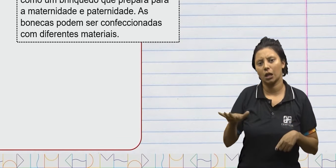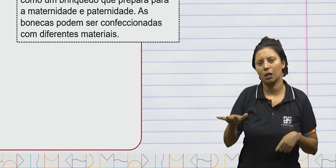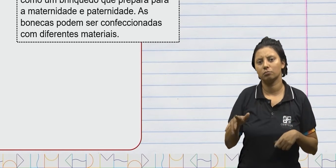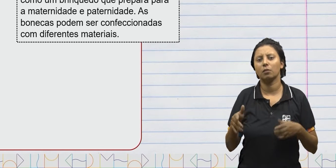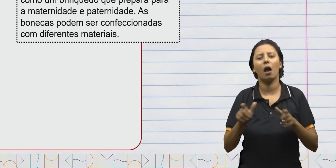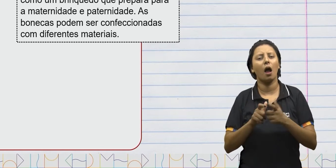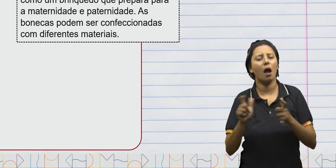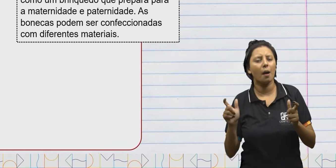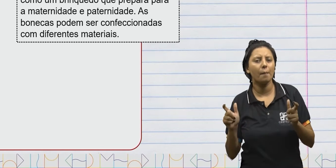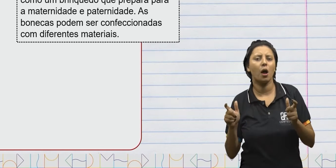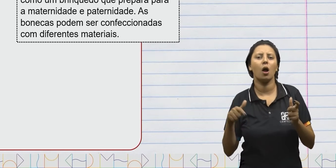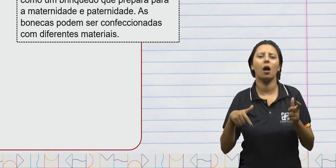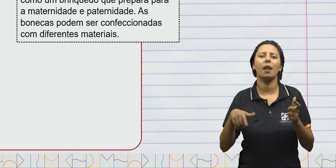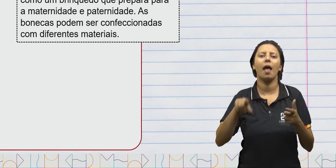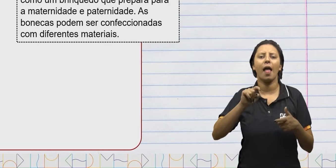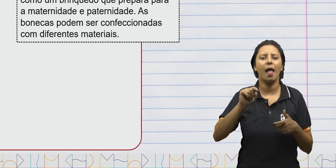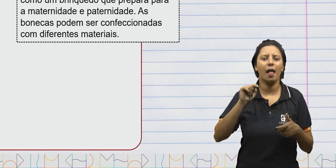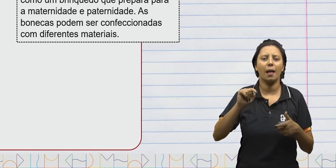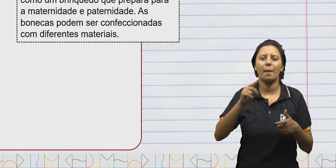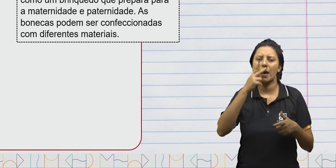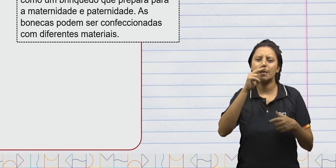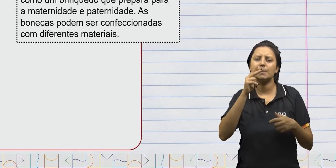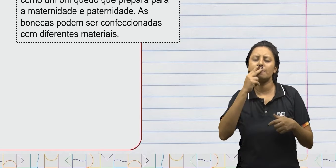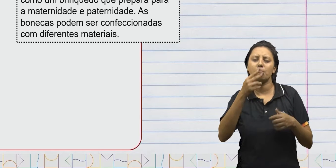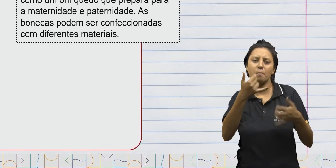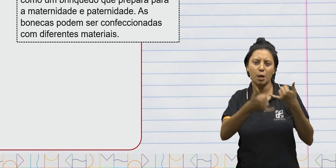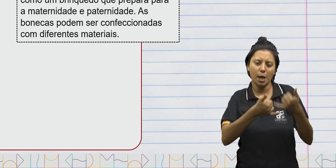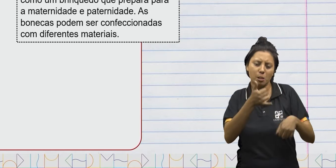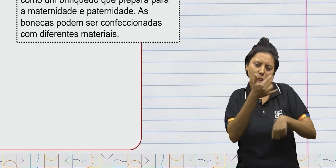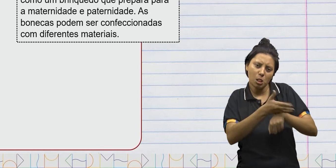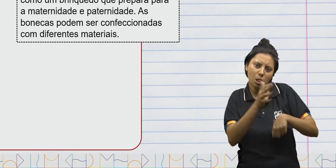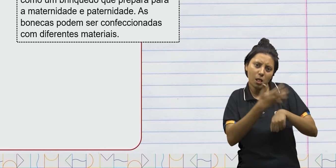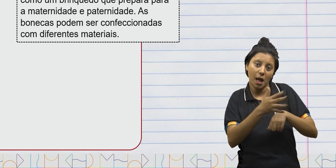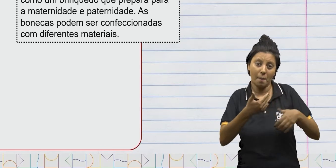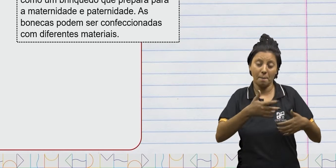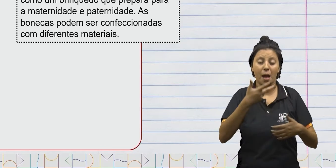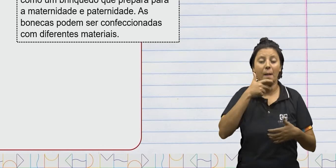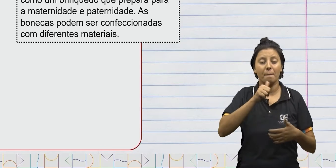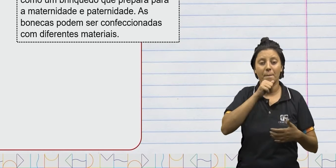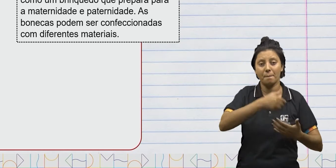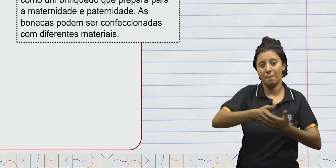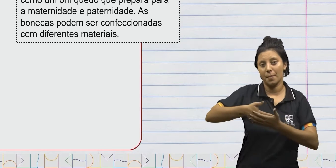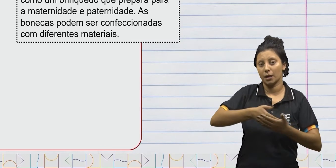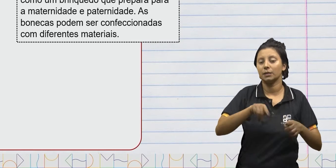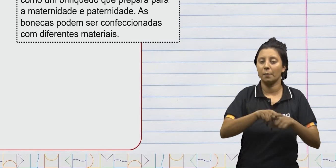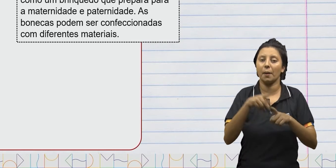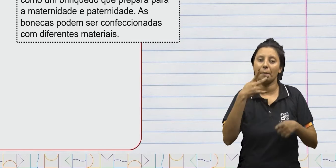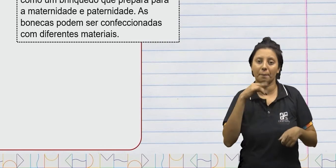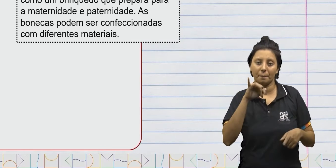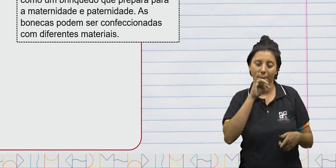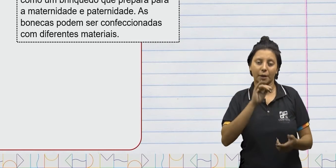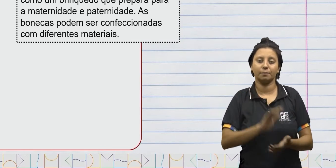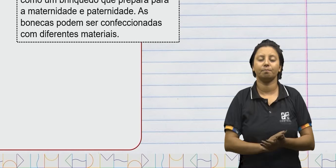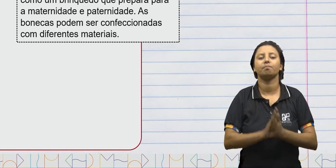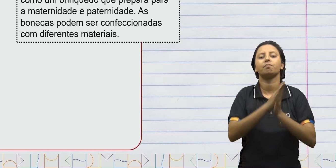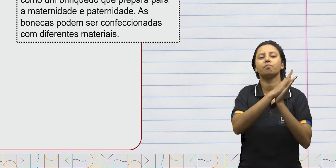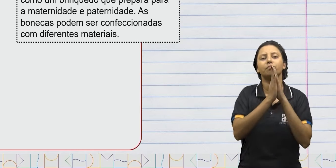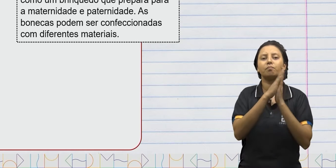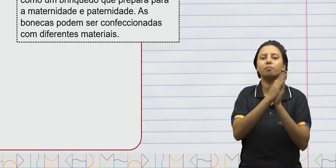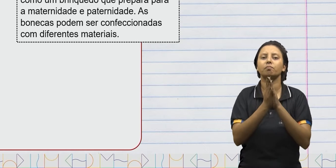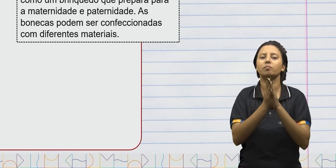muitas vezes é considerada como um brinquedo que prepara para a maternidade e paternidade. As bonecas podem